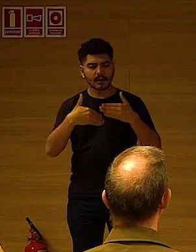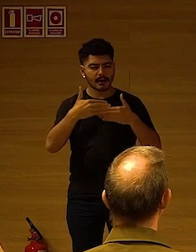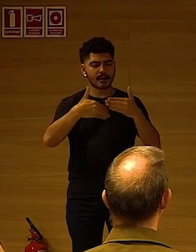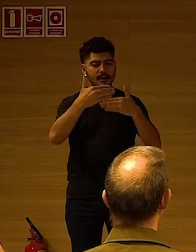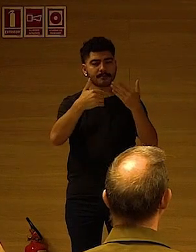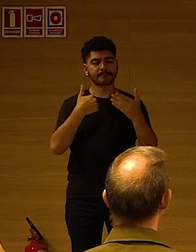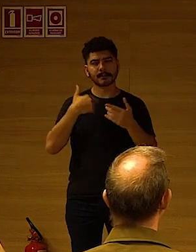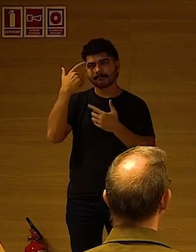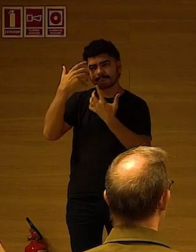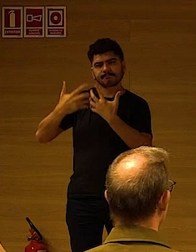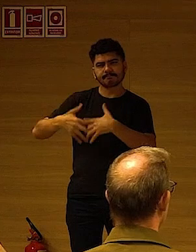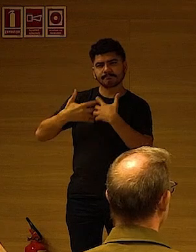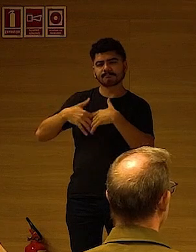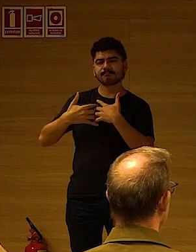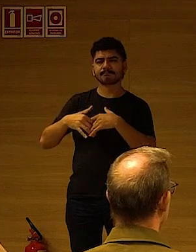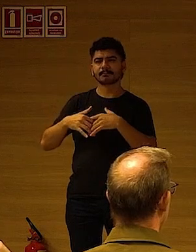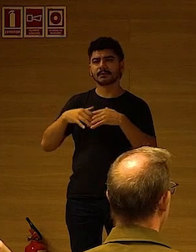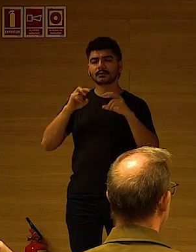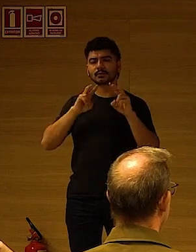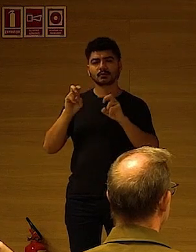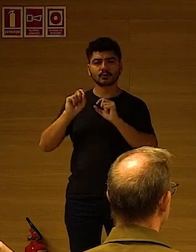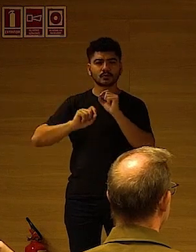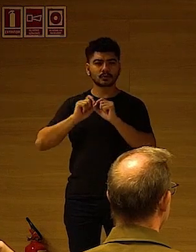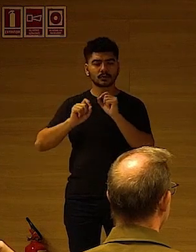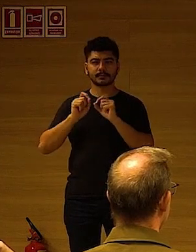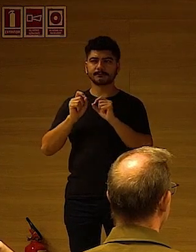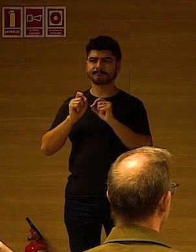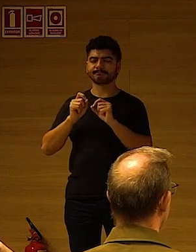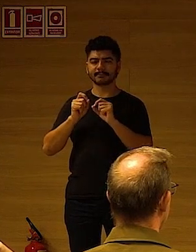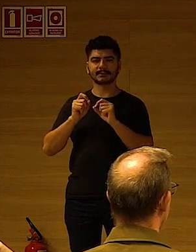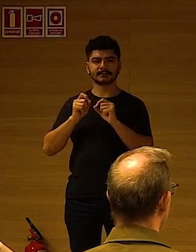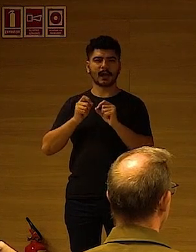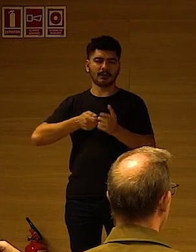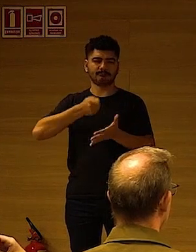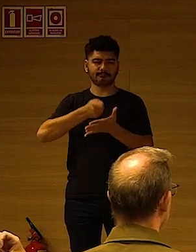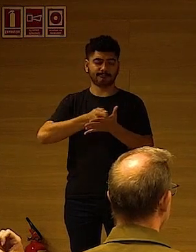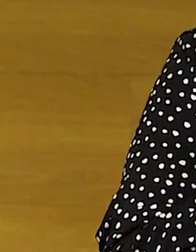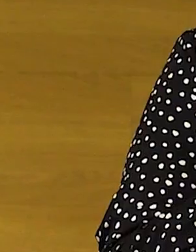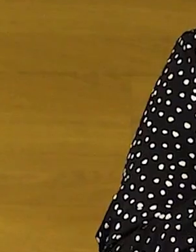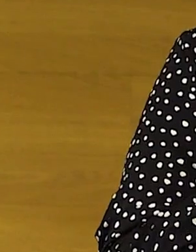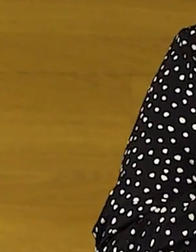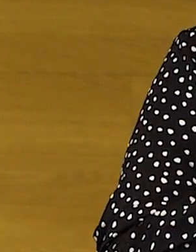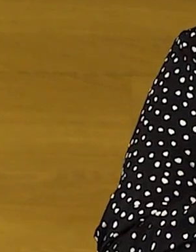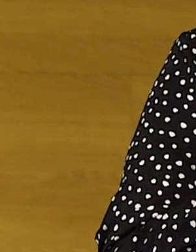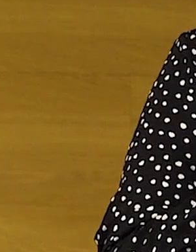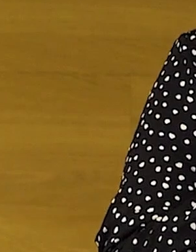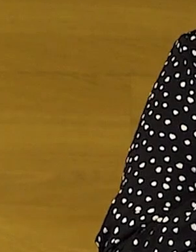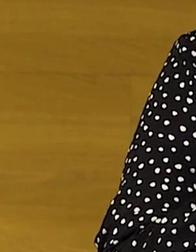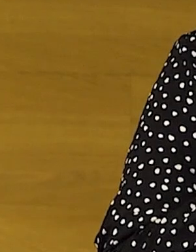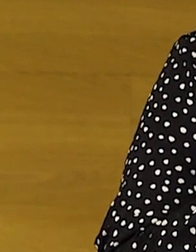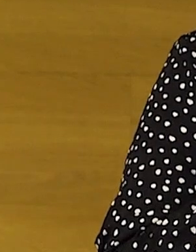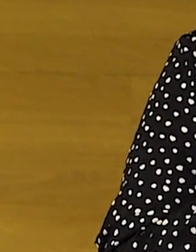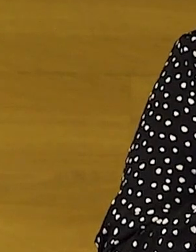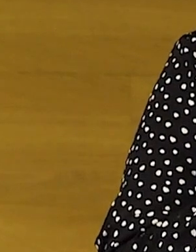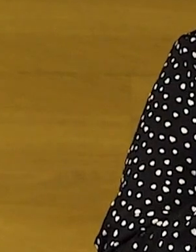comecei a pensar muito nas vozes da ditadura nossa, militar brasileira. E como essas vozes